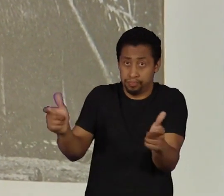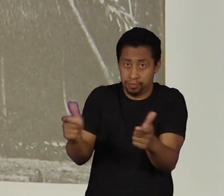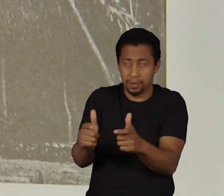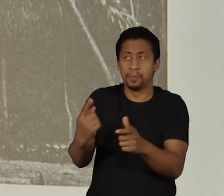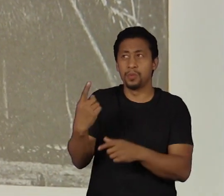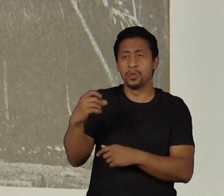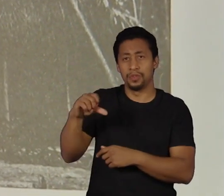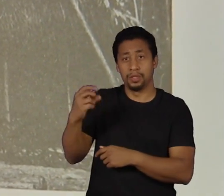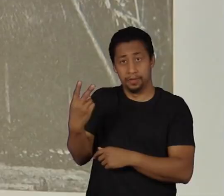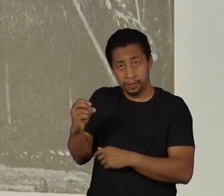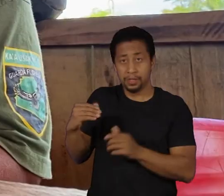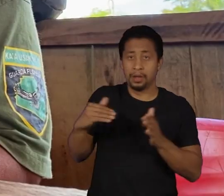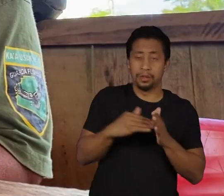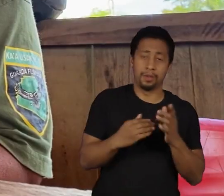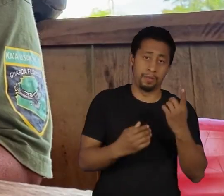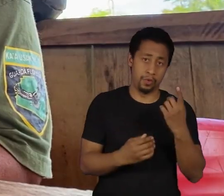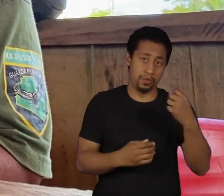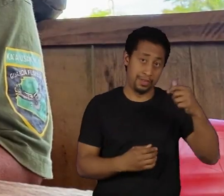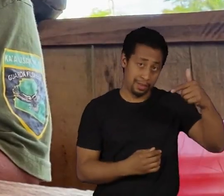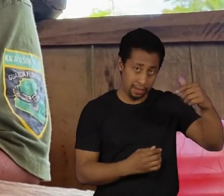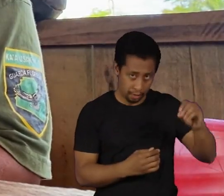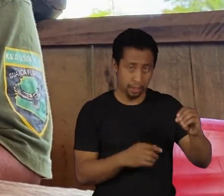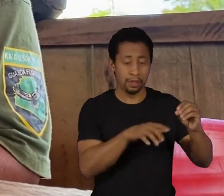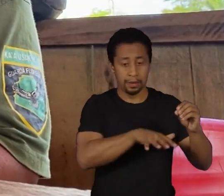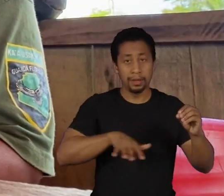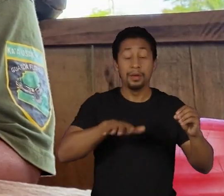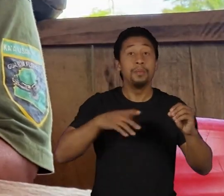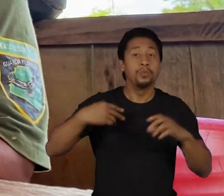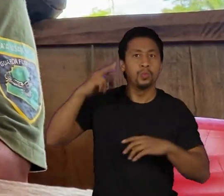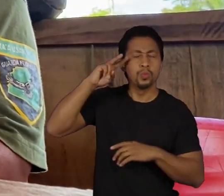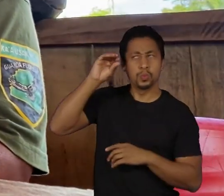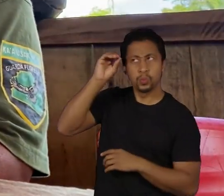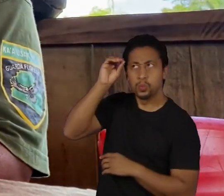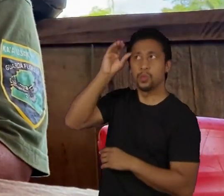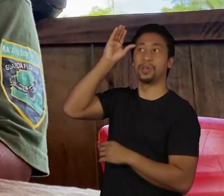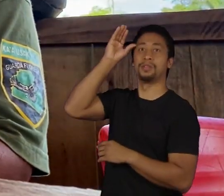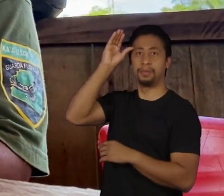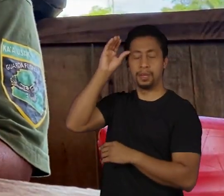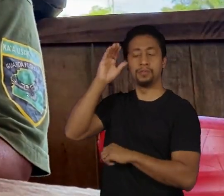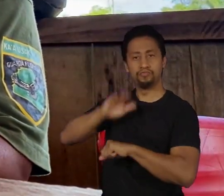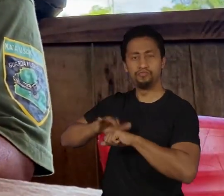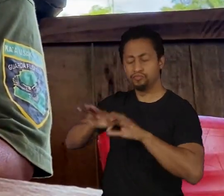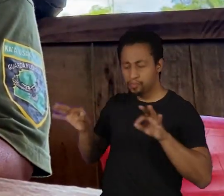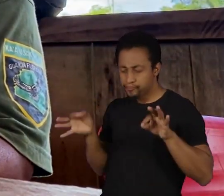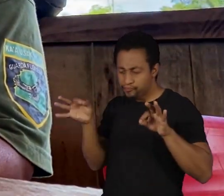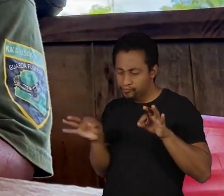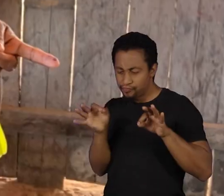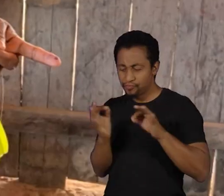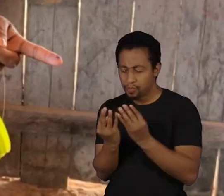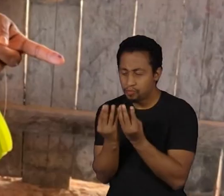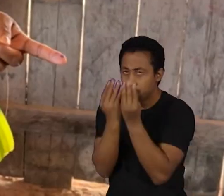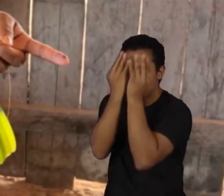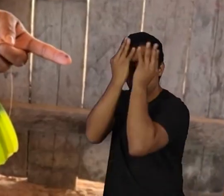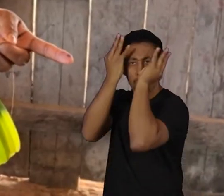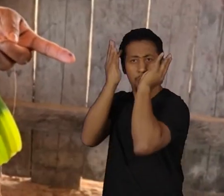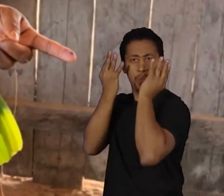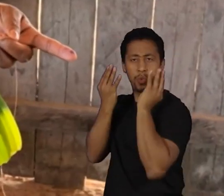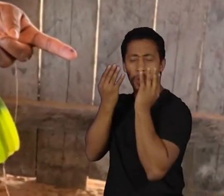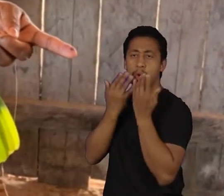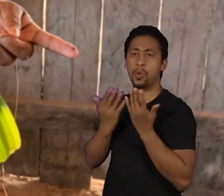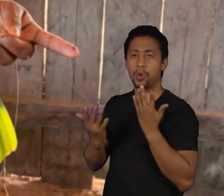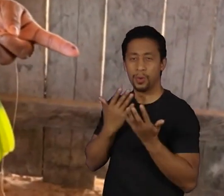1920 e 1970. Mas a sabedoria ancestral de transformar as penas em adornos coloridos